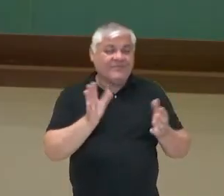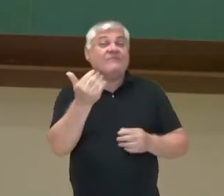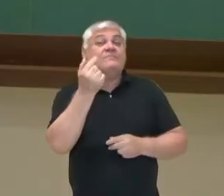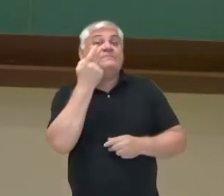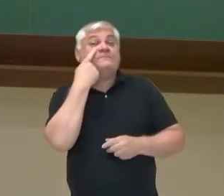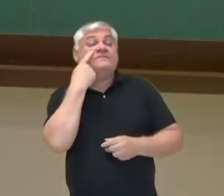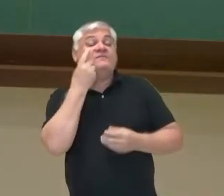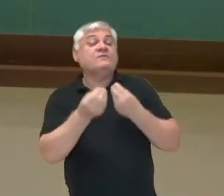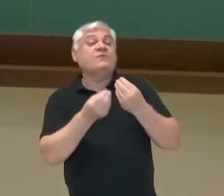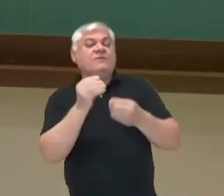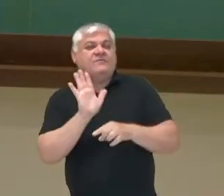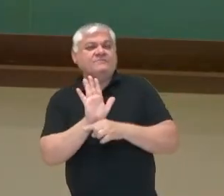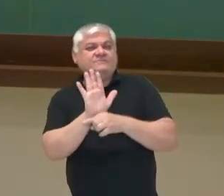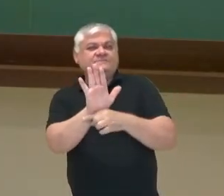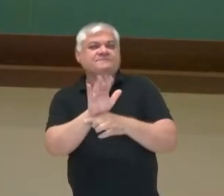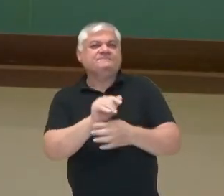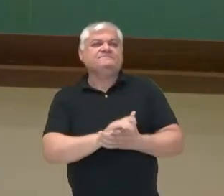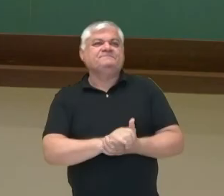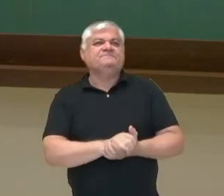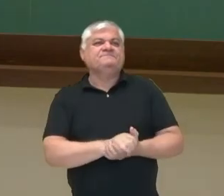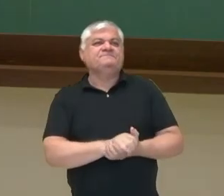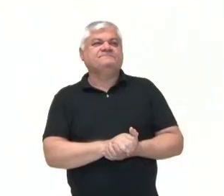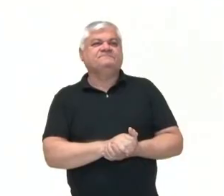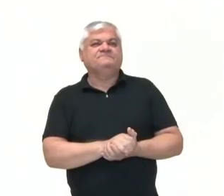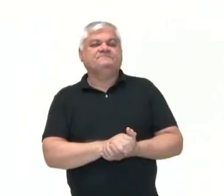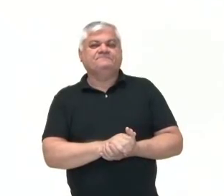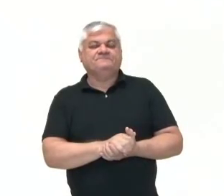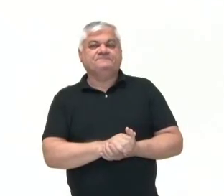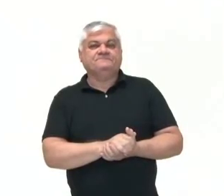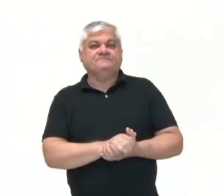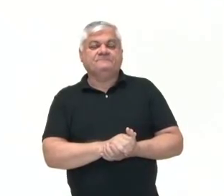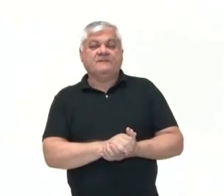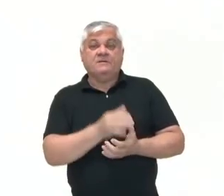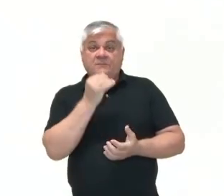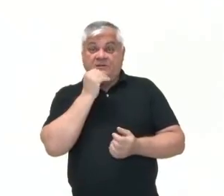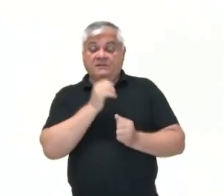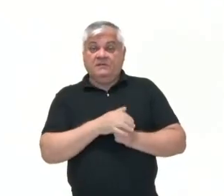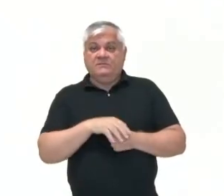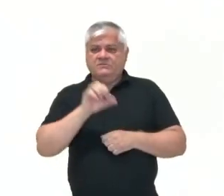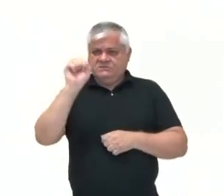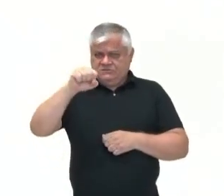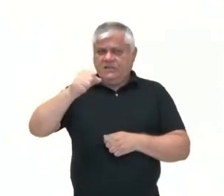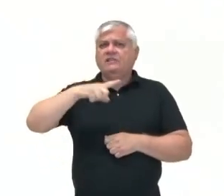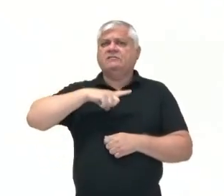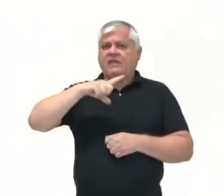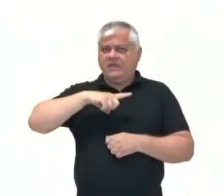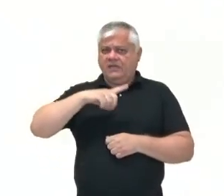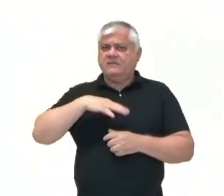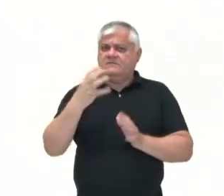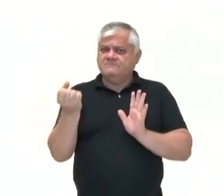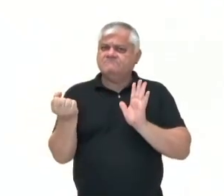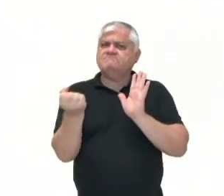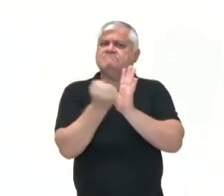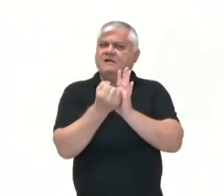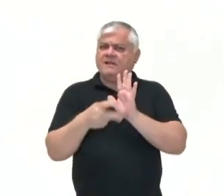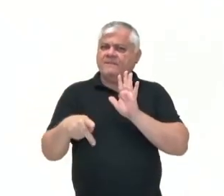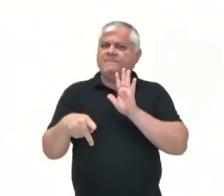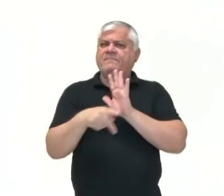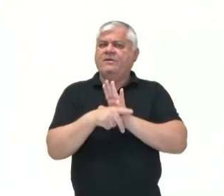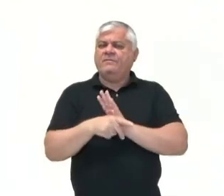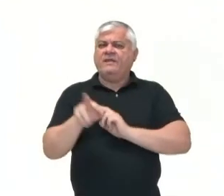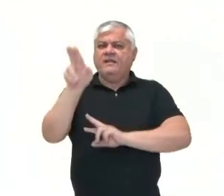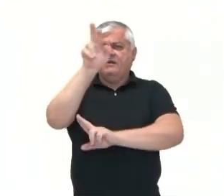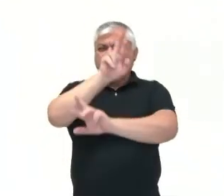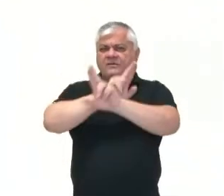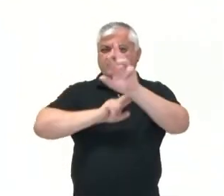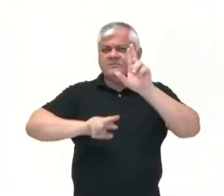vamos ajudá-lo. Olha lá. Então, assim, né? Nesse texto há marcas de oralidade evidenciando uma variedade